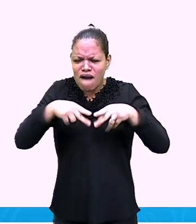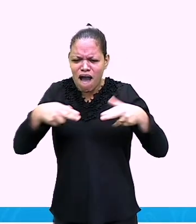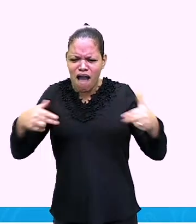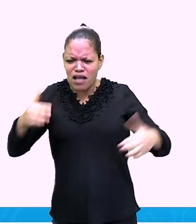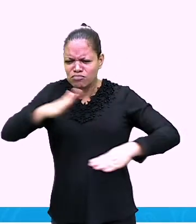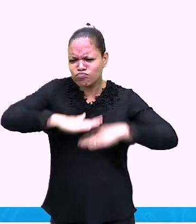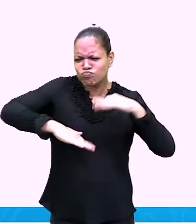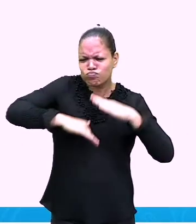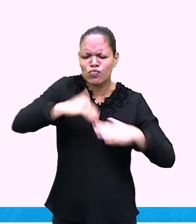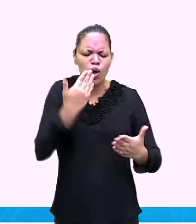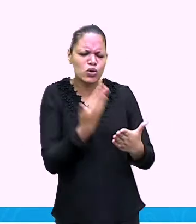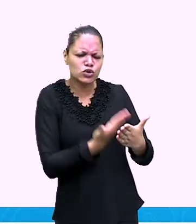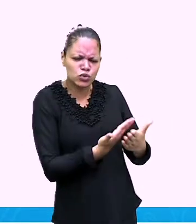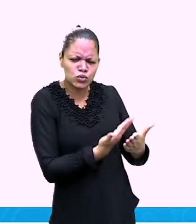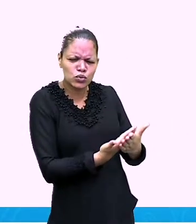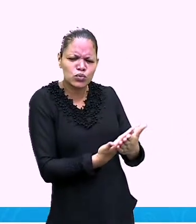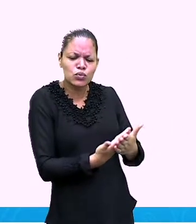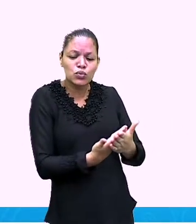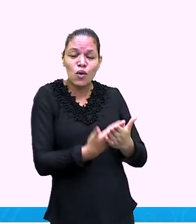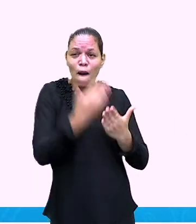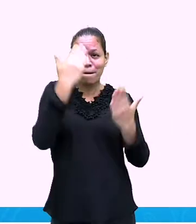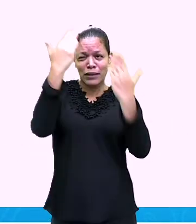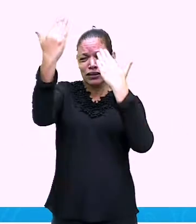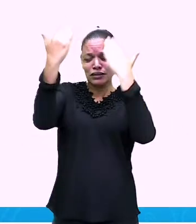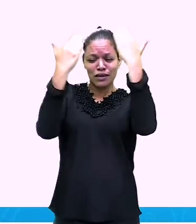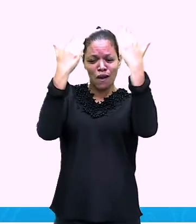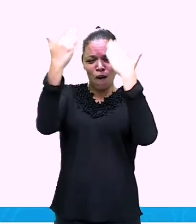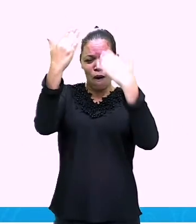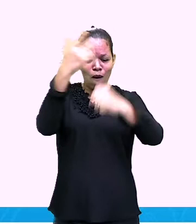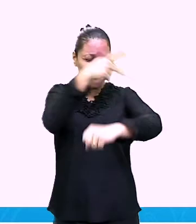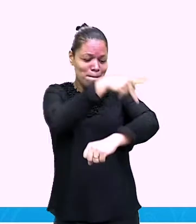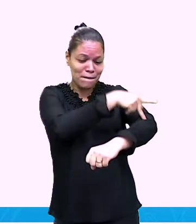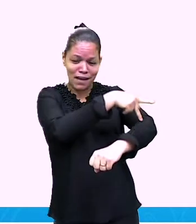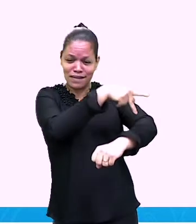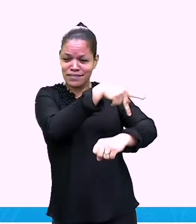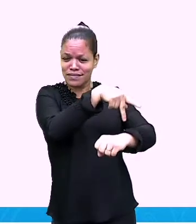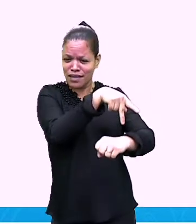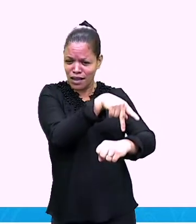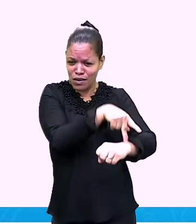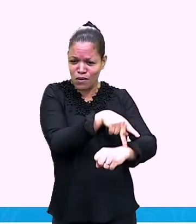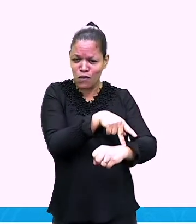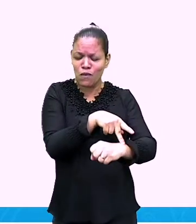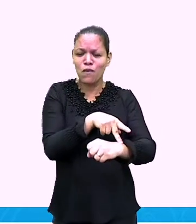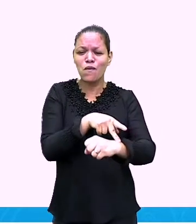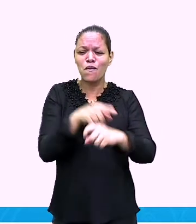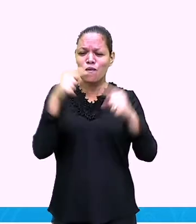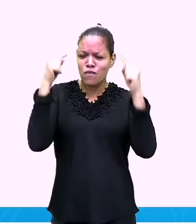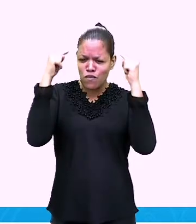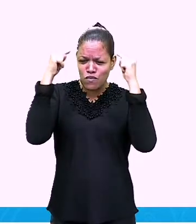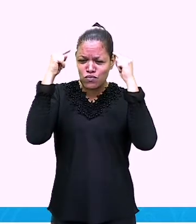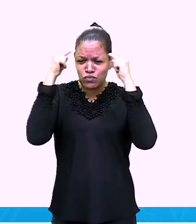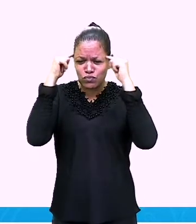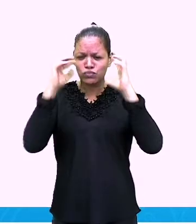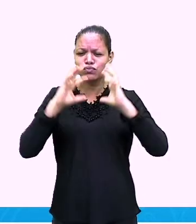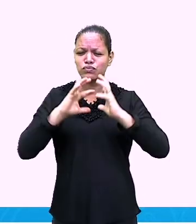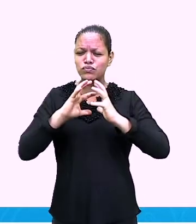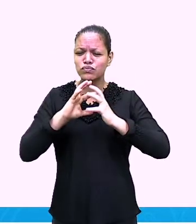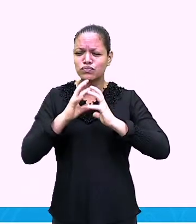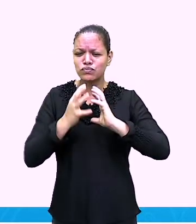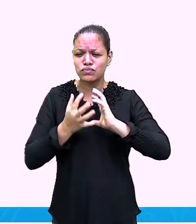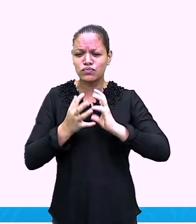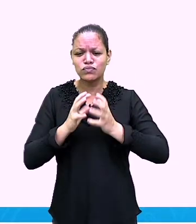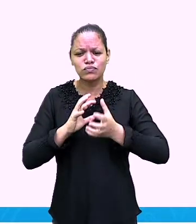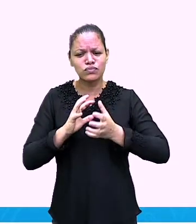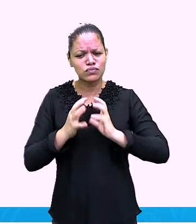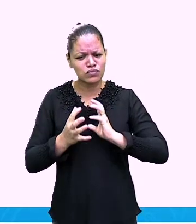fonoaudiólogos, psicopedagogos e neurologistas, com o intuito de proporcionar tratamento cada vez mais